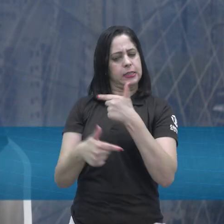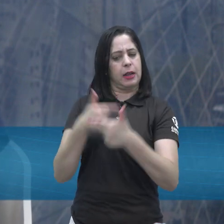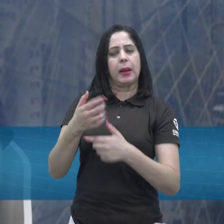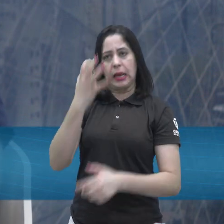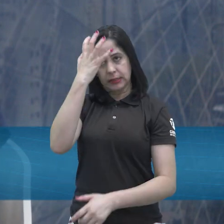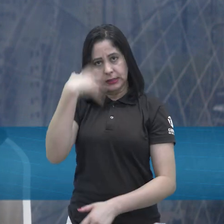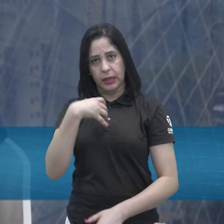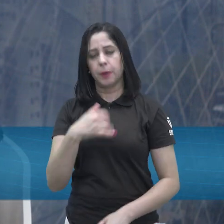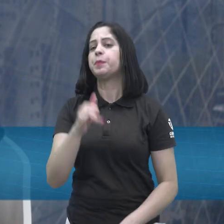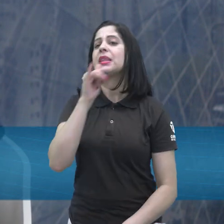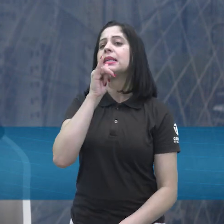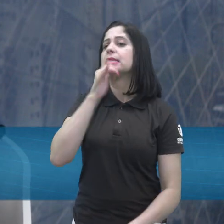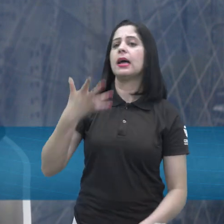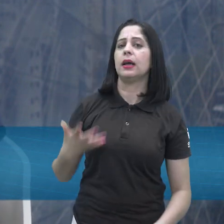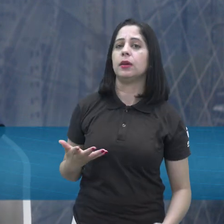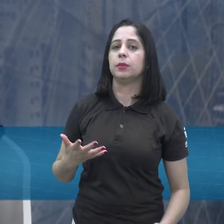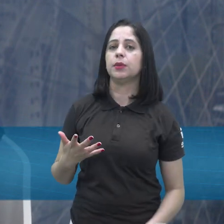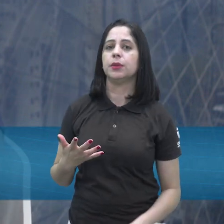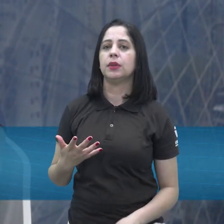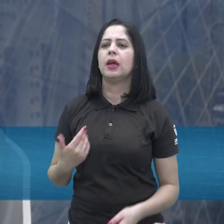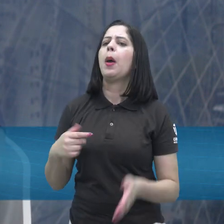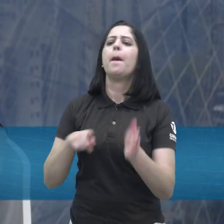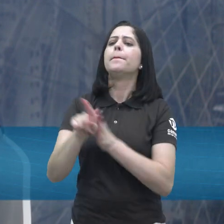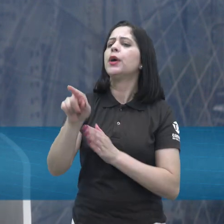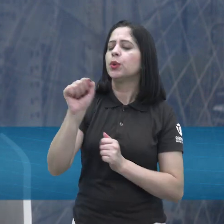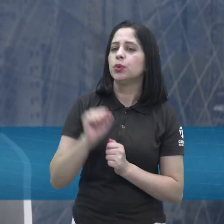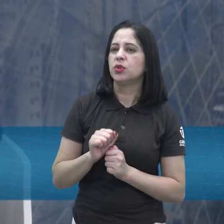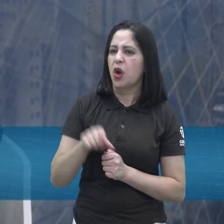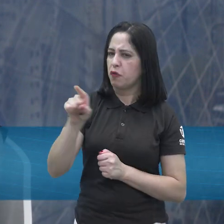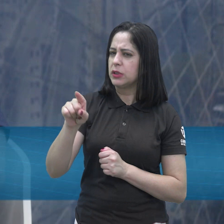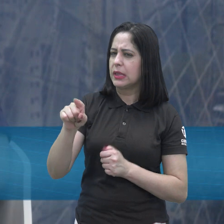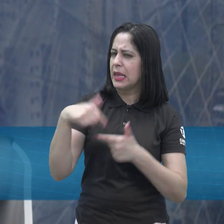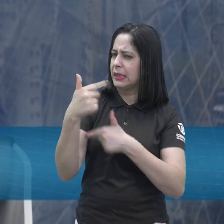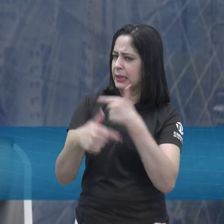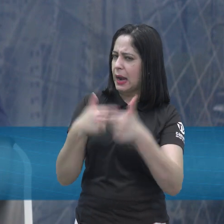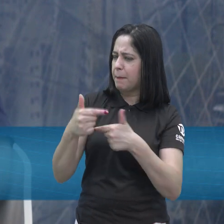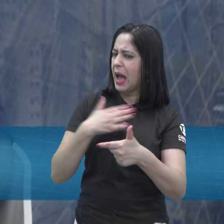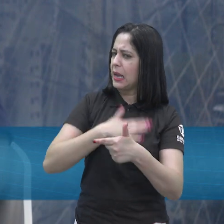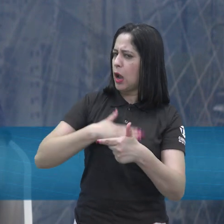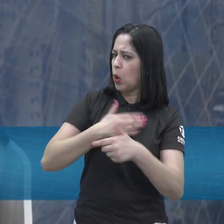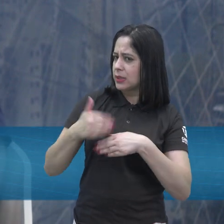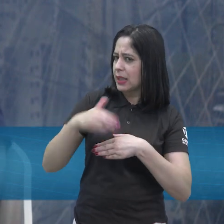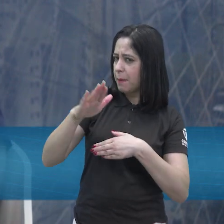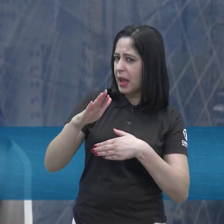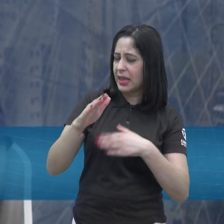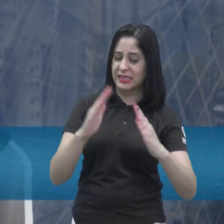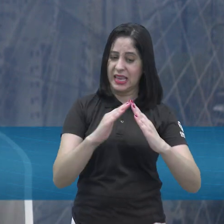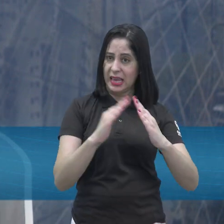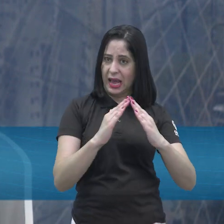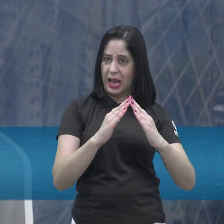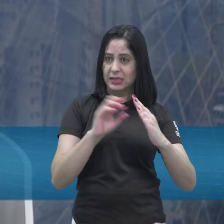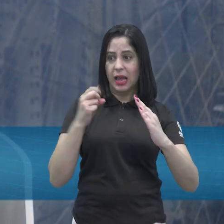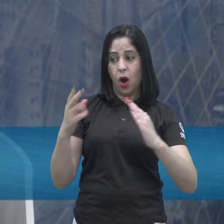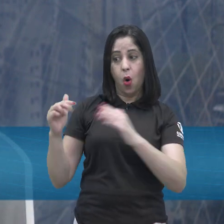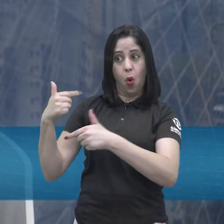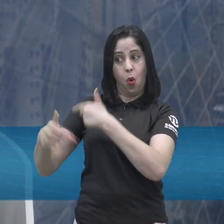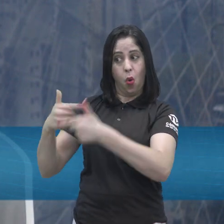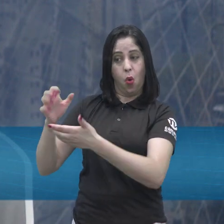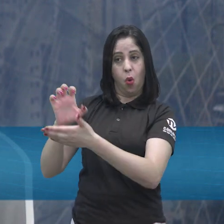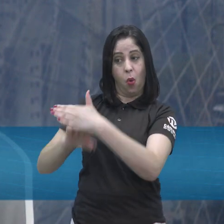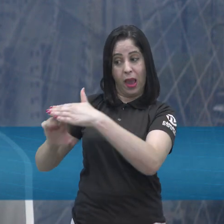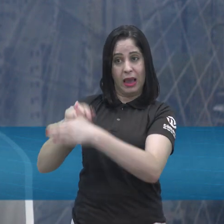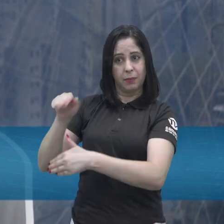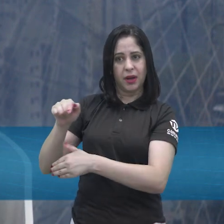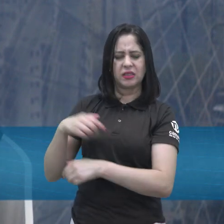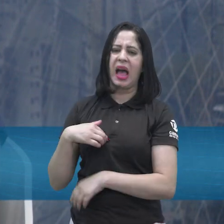trabalho. Então, vamos dizer assim, pode ser, Matheus, que eu pergunte para você, você trabalha melhor no home ou você trabalha melhor aqui dentro